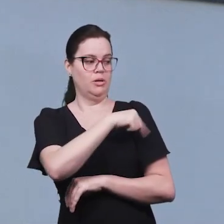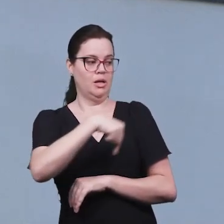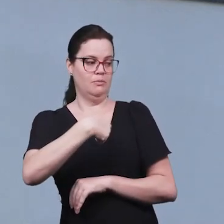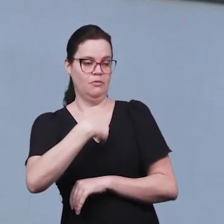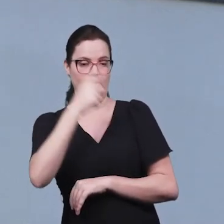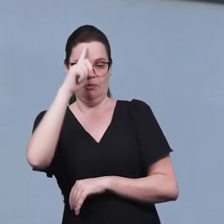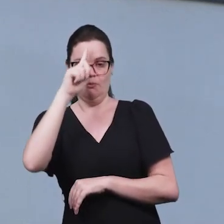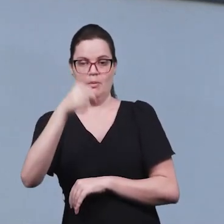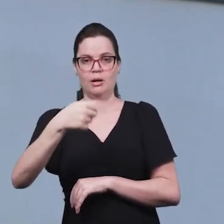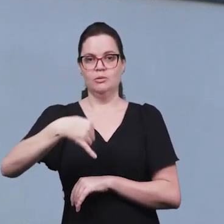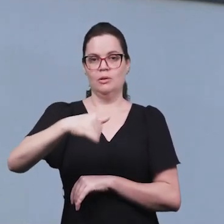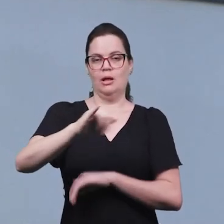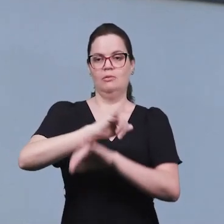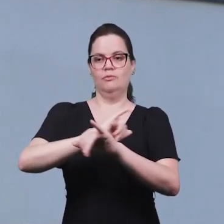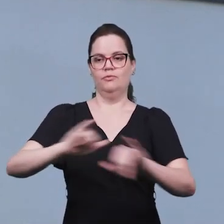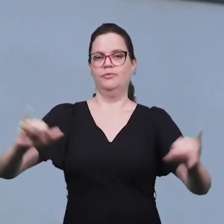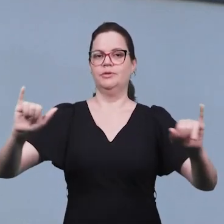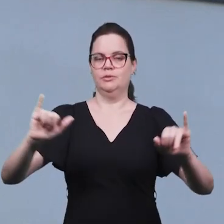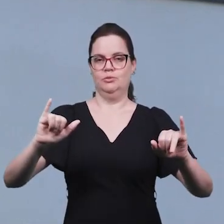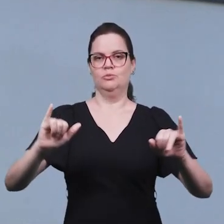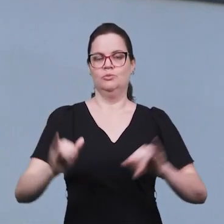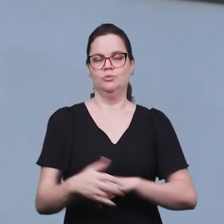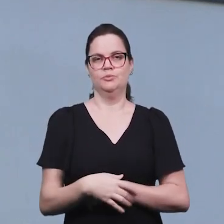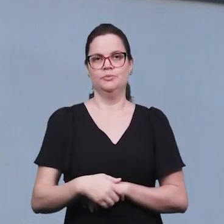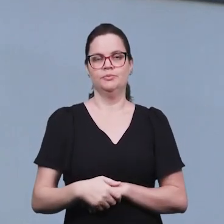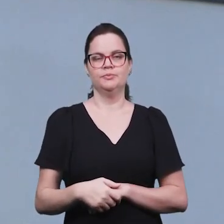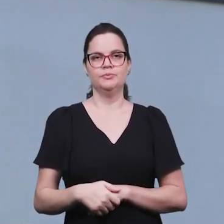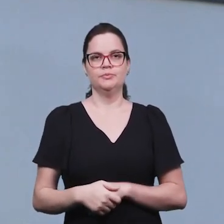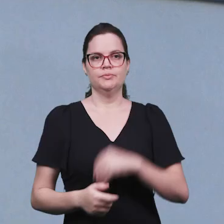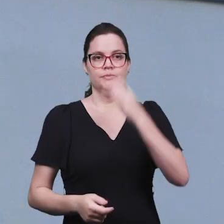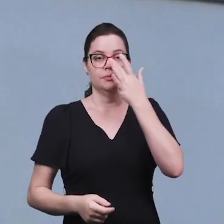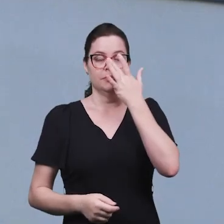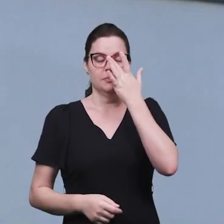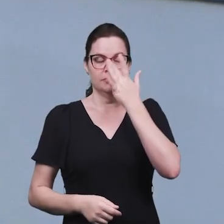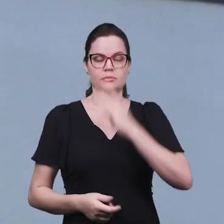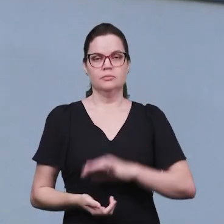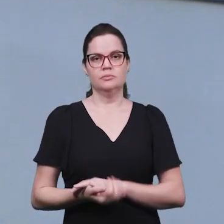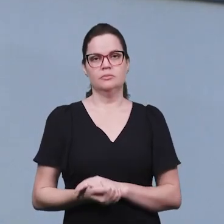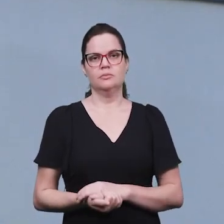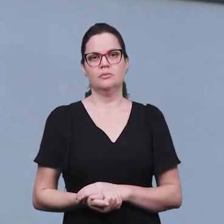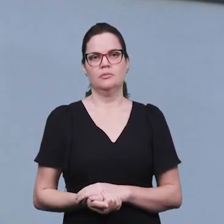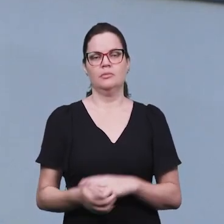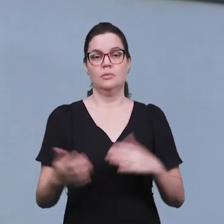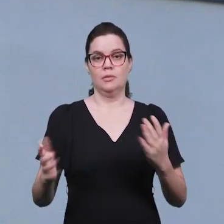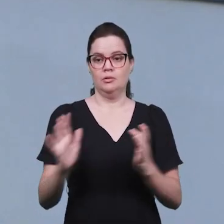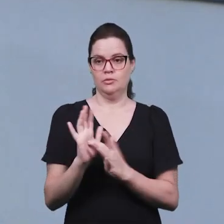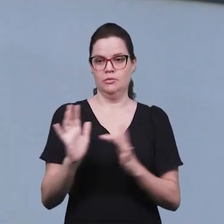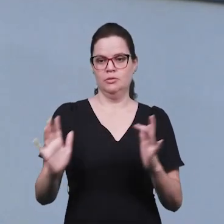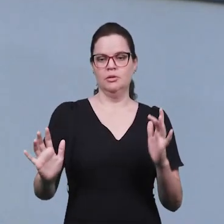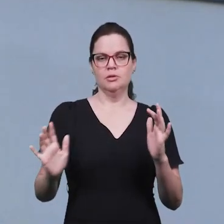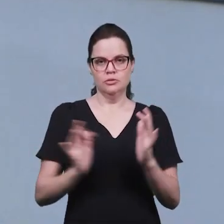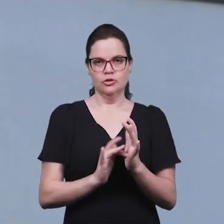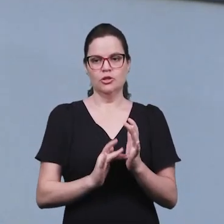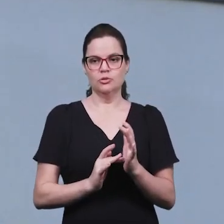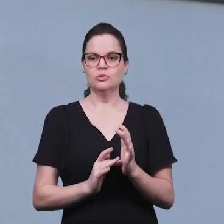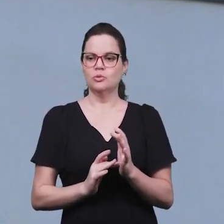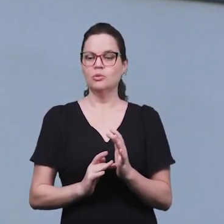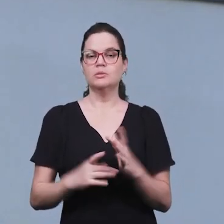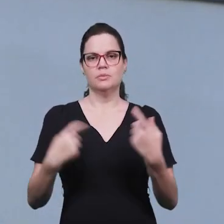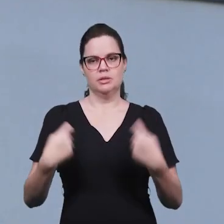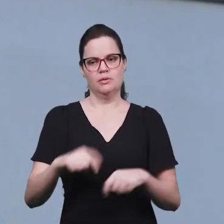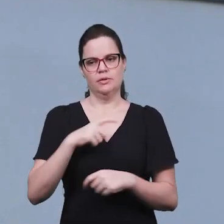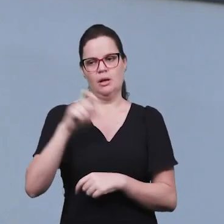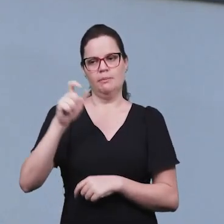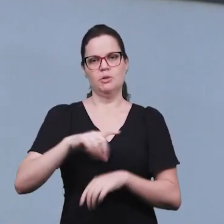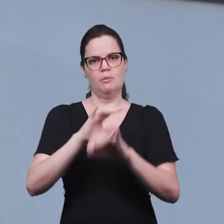governante. Era natural que o Senhor Jesus ele tivesse um arauto para anunciar a sua